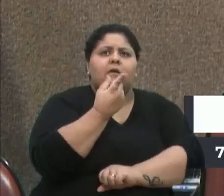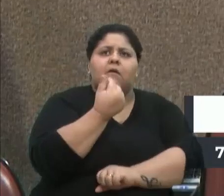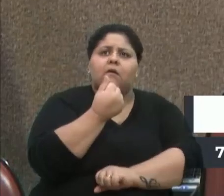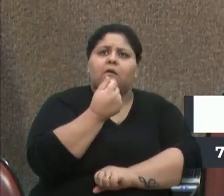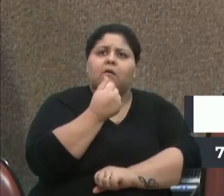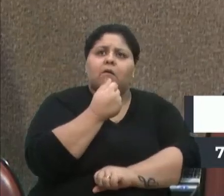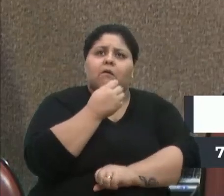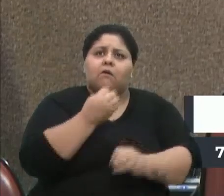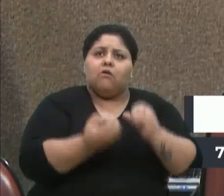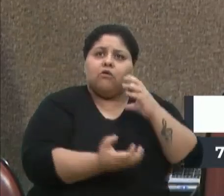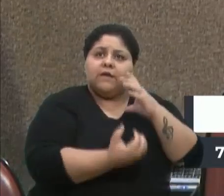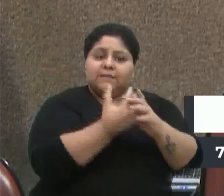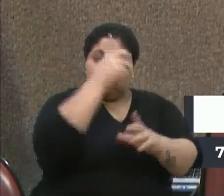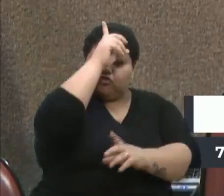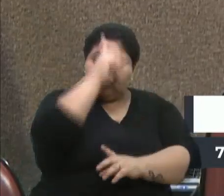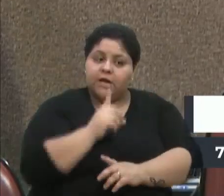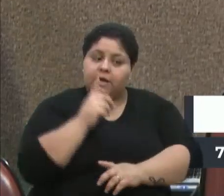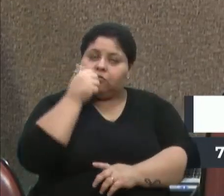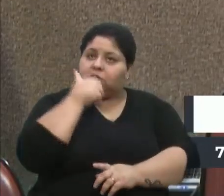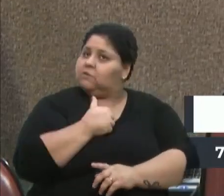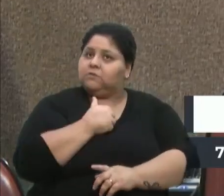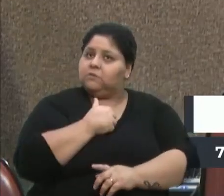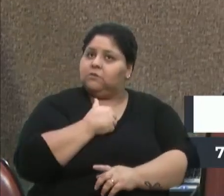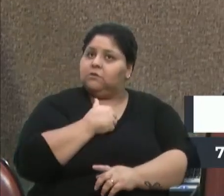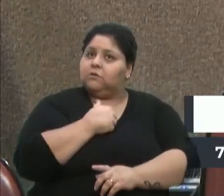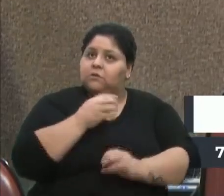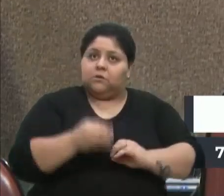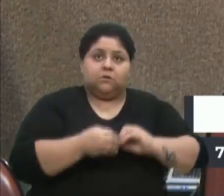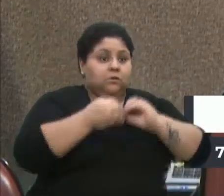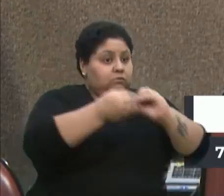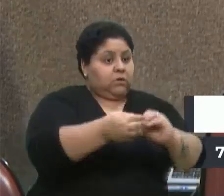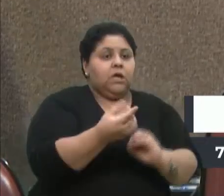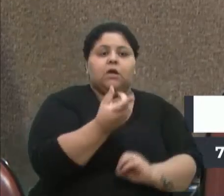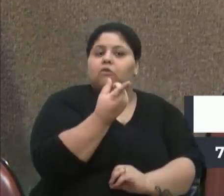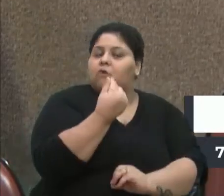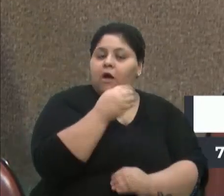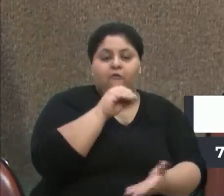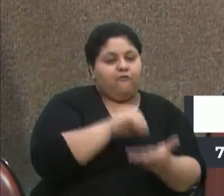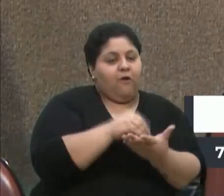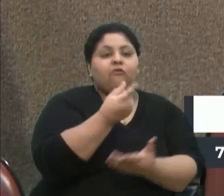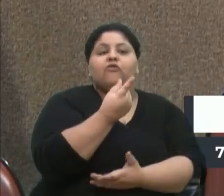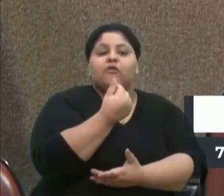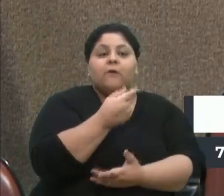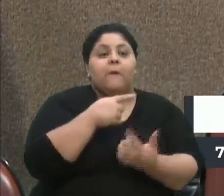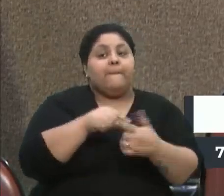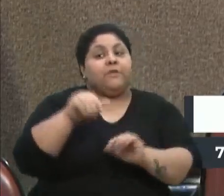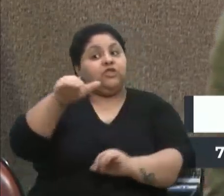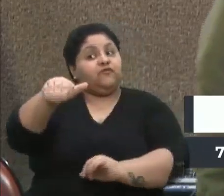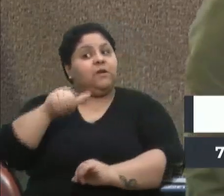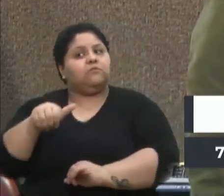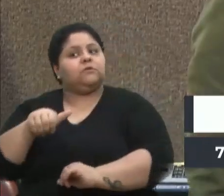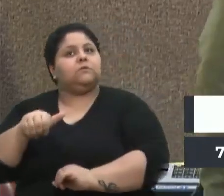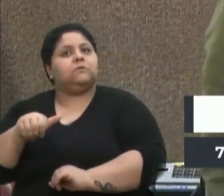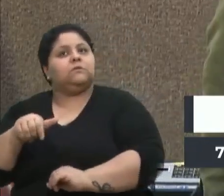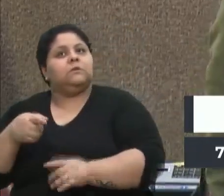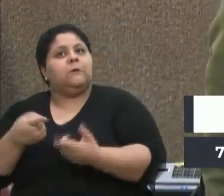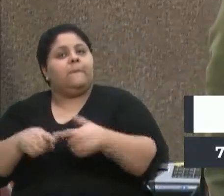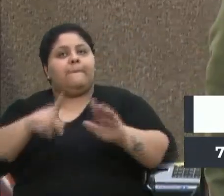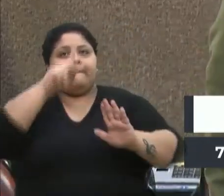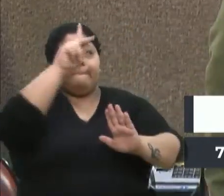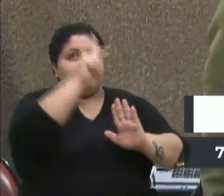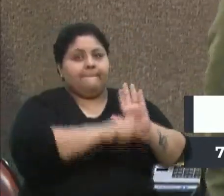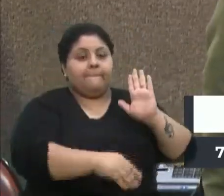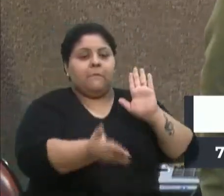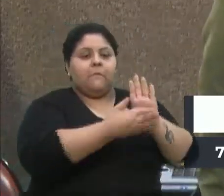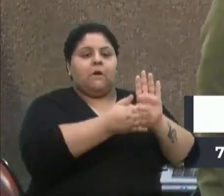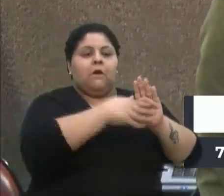dos direitos das mulheres. Não tem R$1 nesse fundo ainda, a gente vai buscar. Mas era um projeto que, se eu propôsse aqui, pela